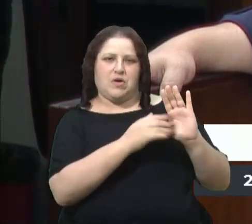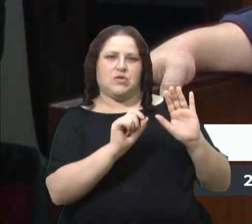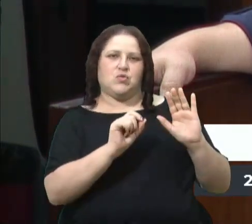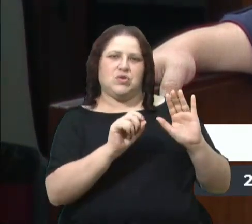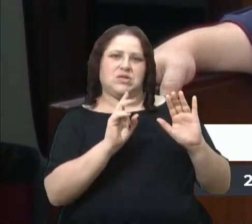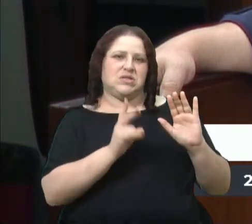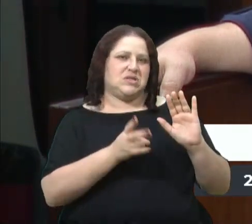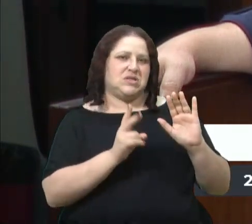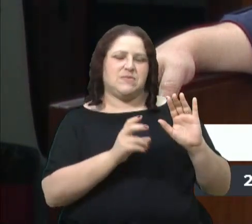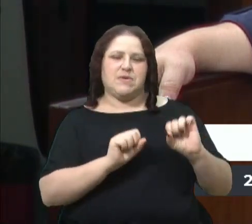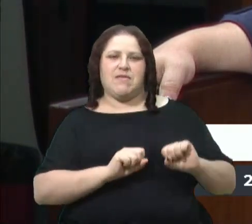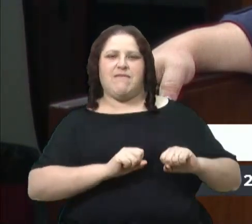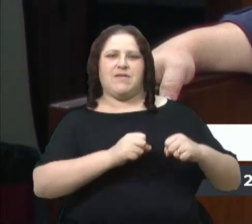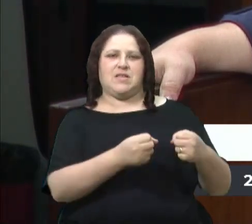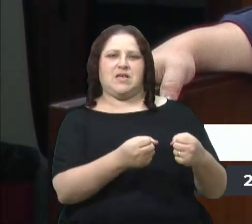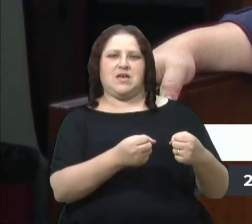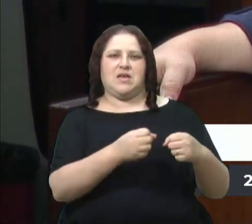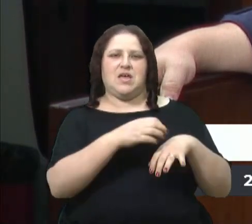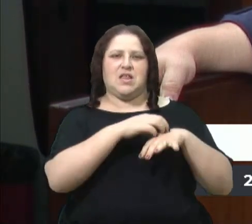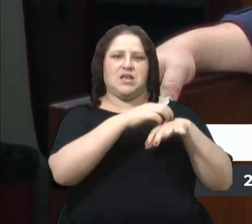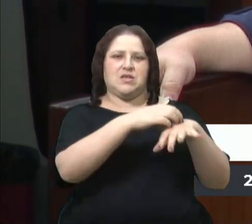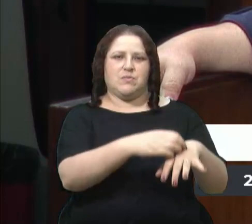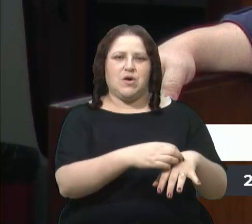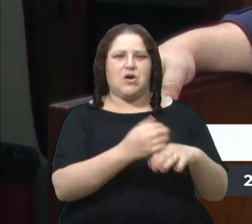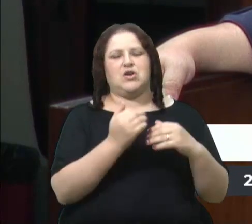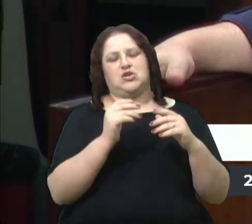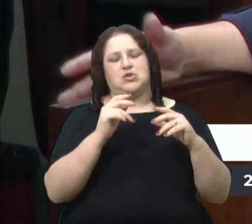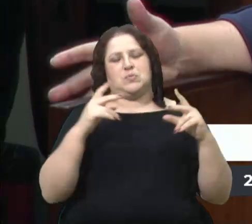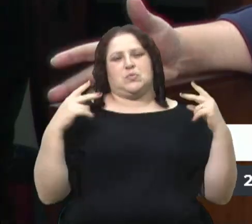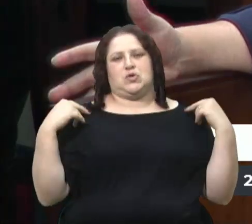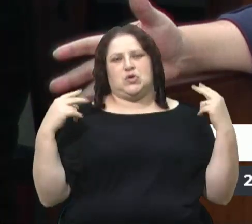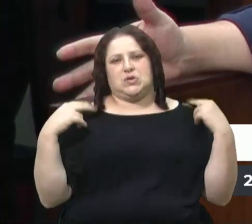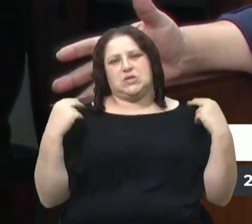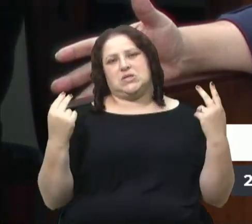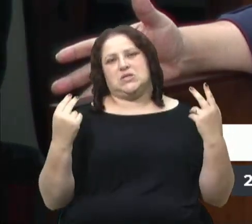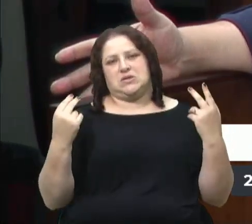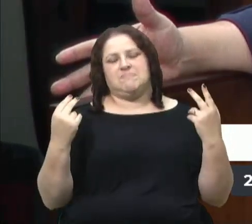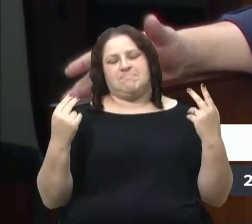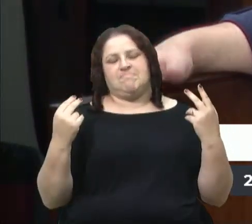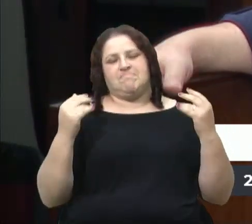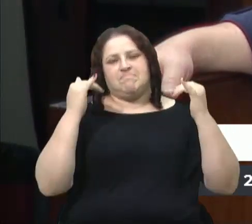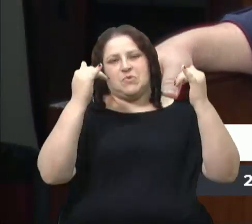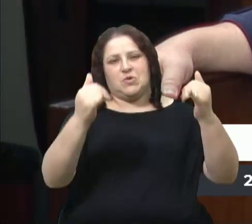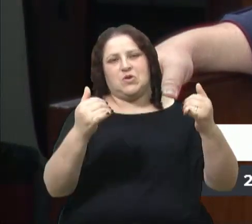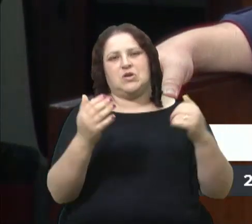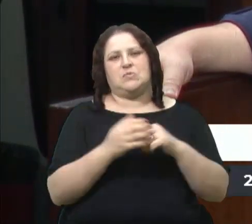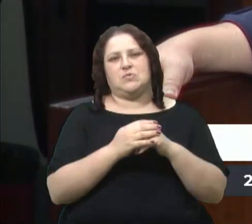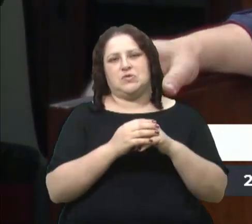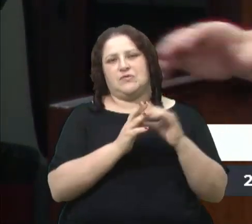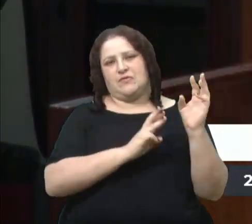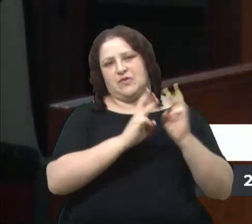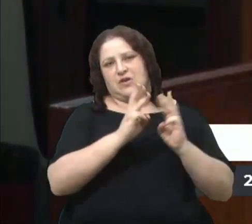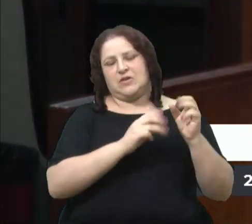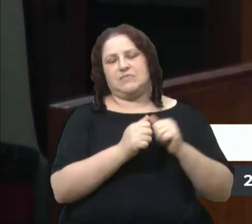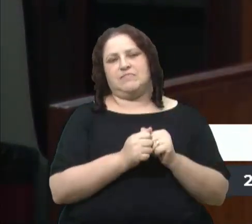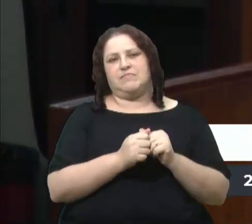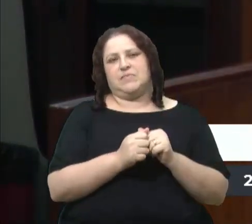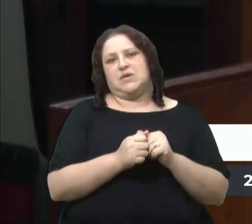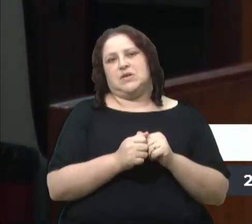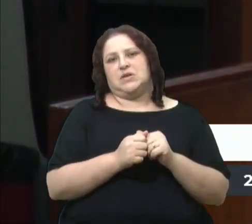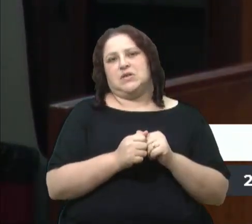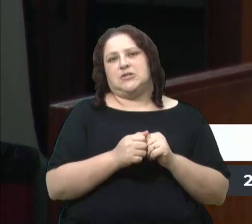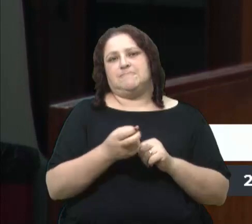foi defender o transporte, o transportador, e não poderia deixar passar aqui o que a gente já